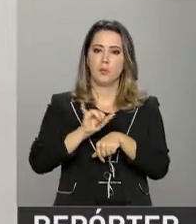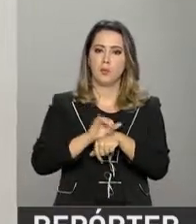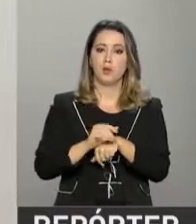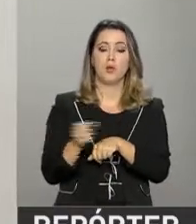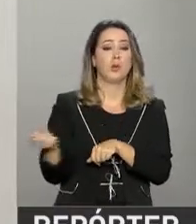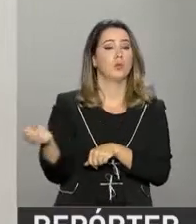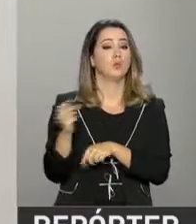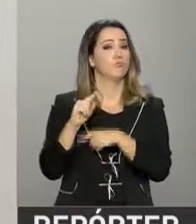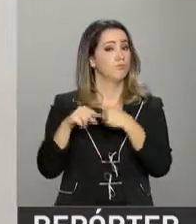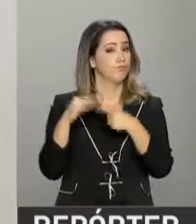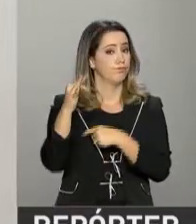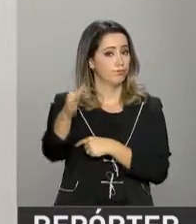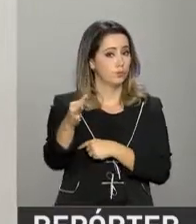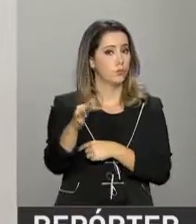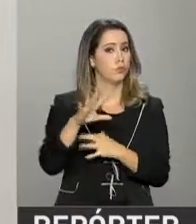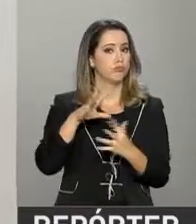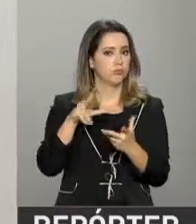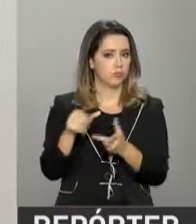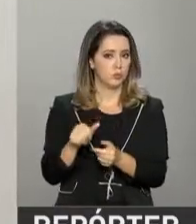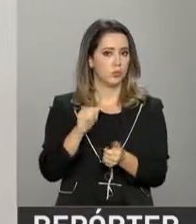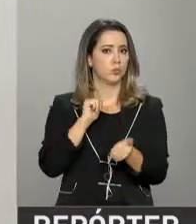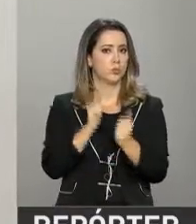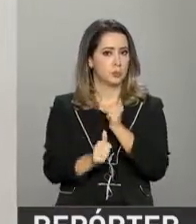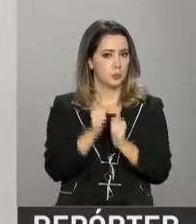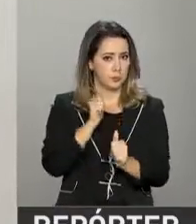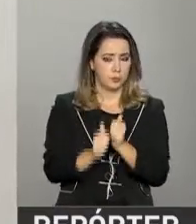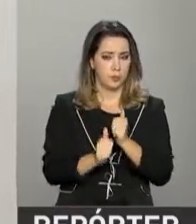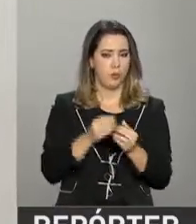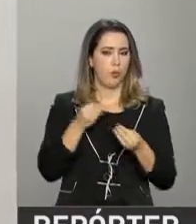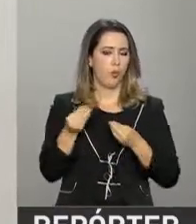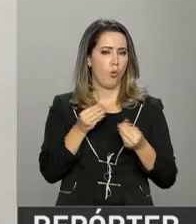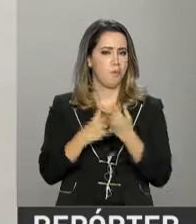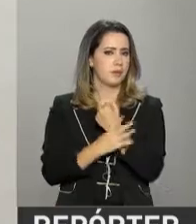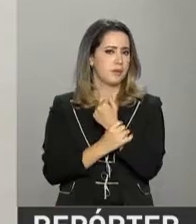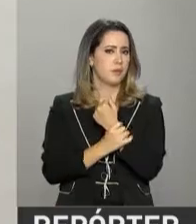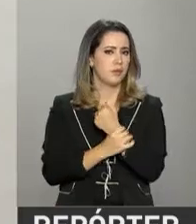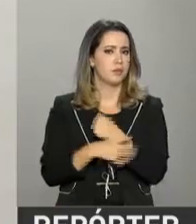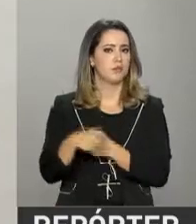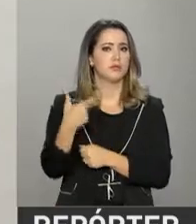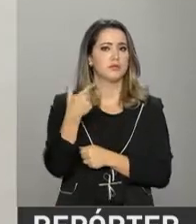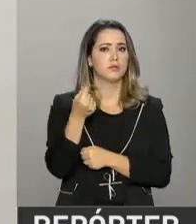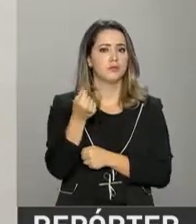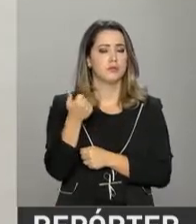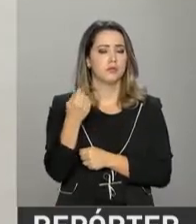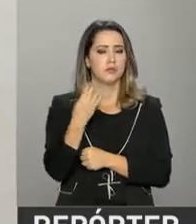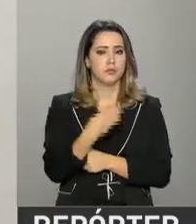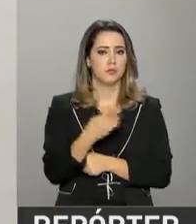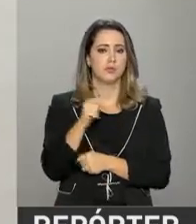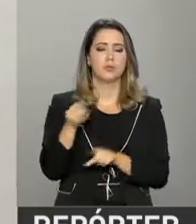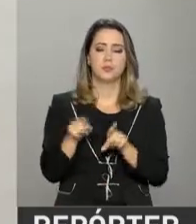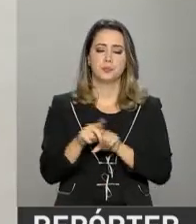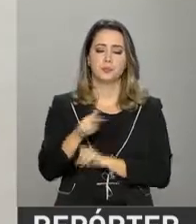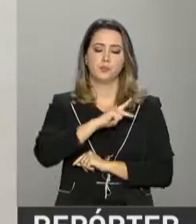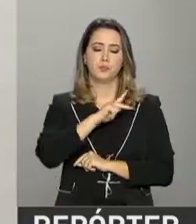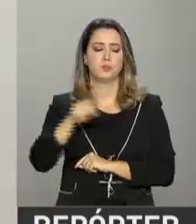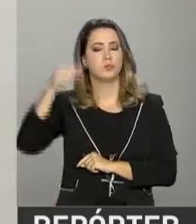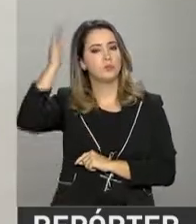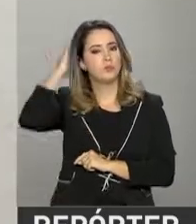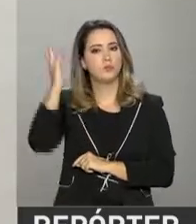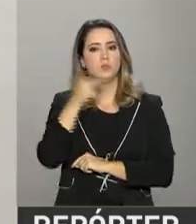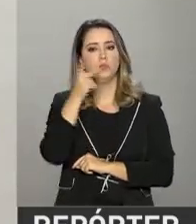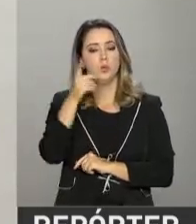brasil sobre medidas implementadas na copa de 2014 além disso o presidente michel temer tratou com